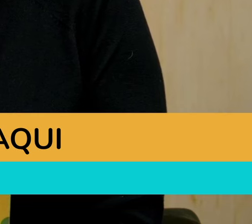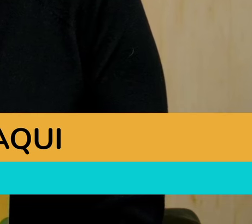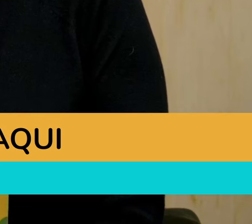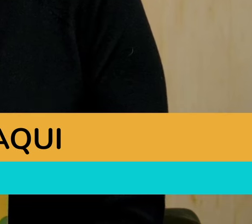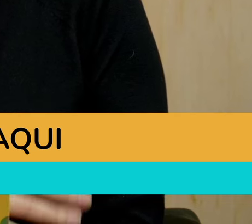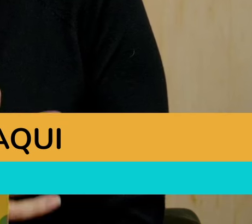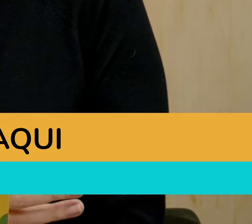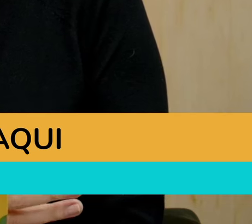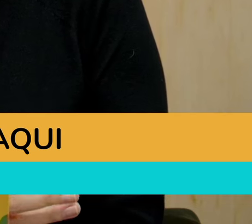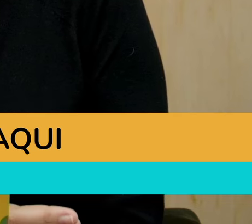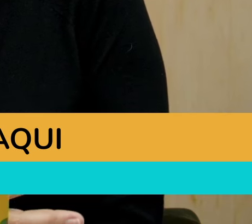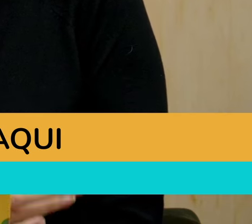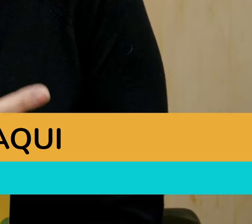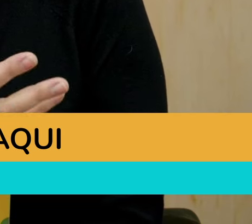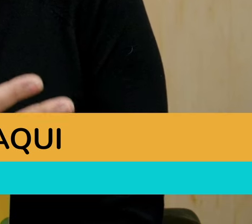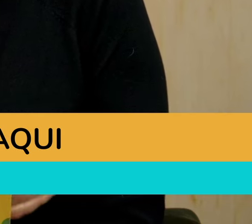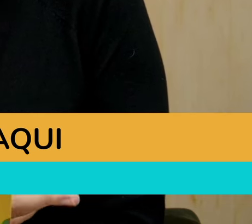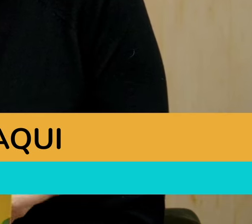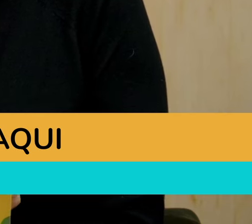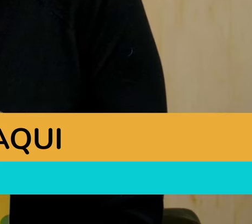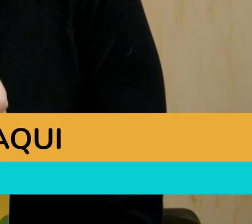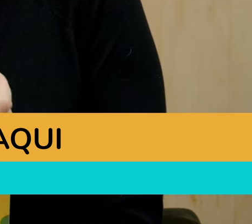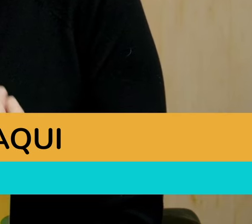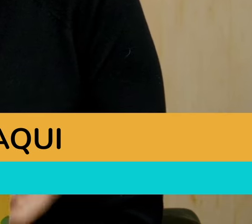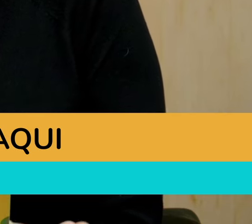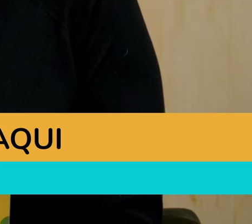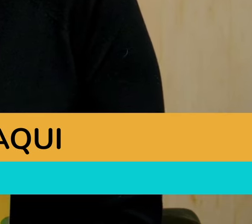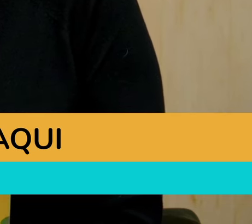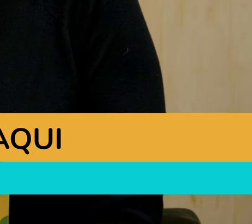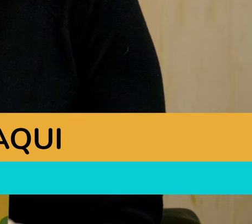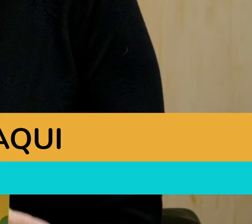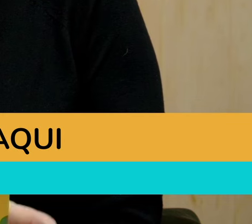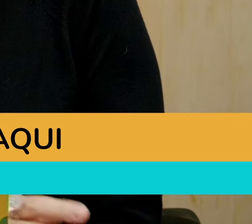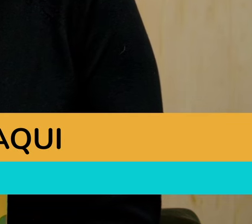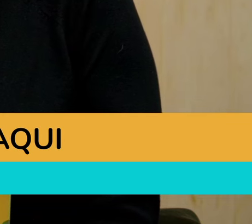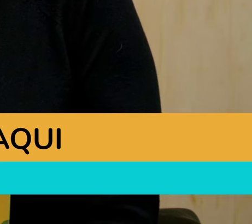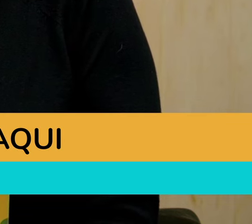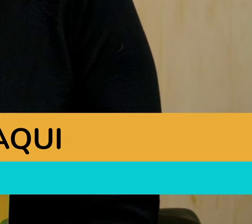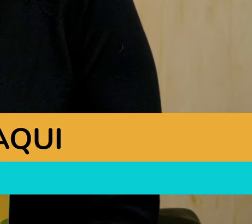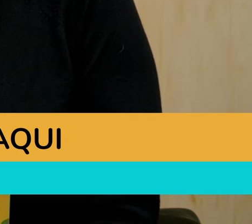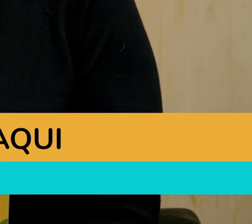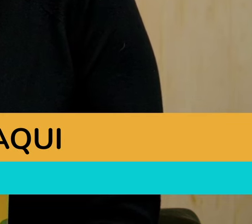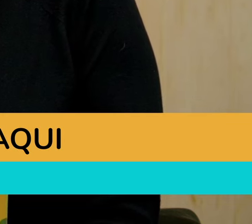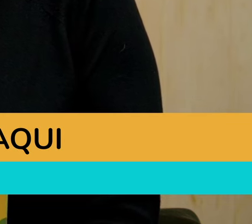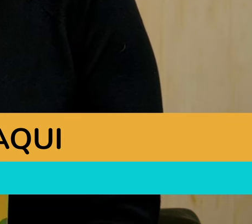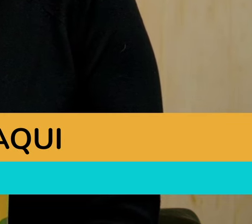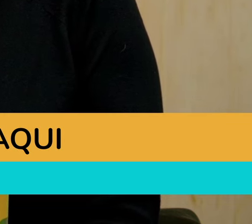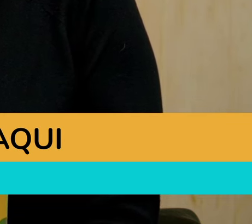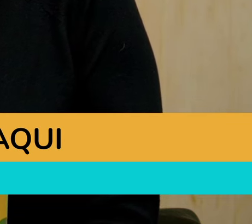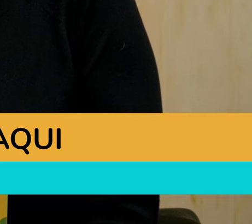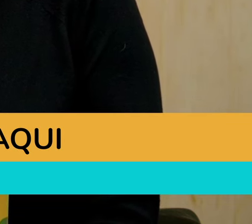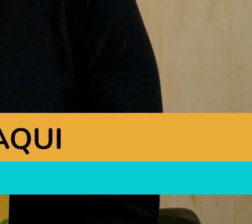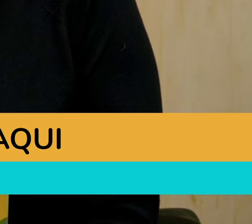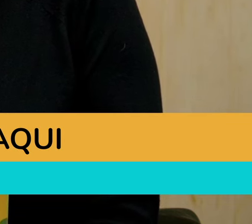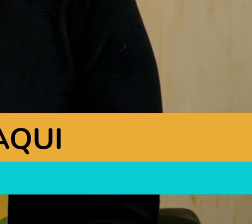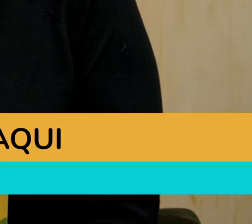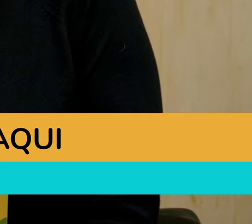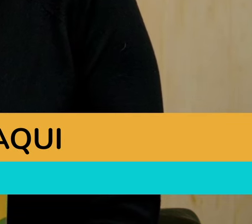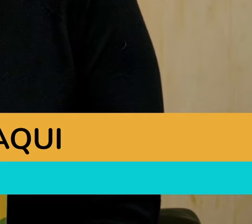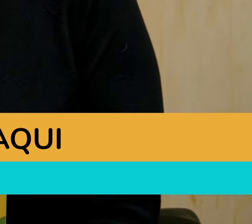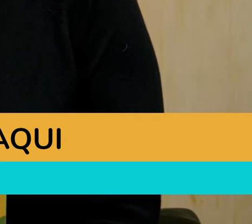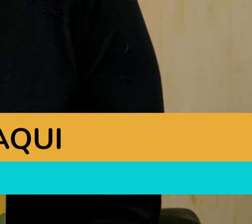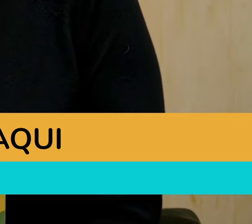filhos, mostrando, né, que Deus os ama, que Deus também os fez. Isso vai fazer toda a diferença. E que a gente possa se inspirar na